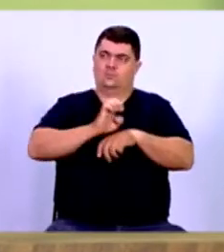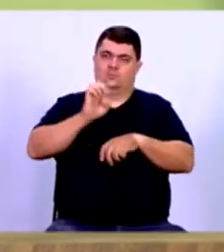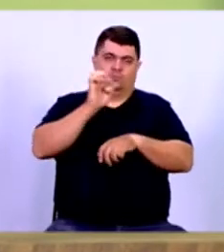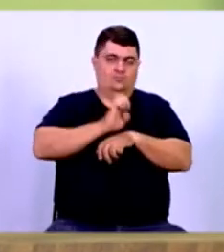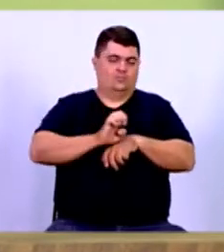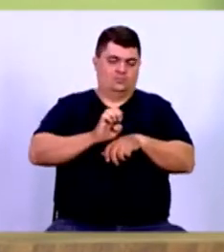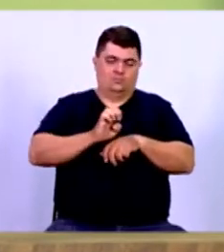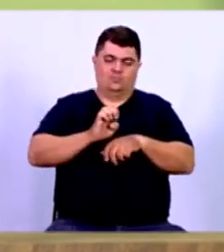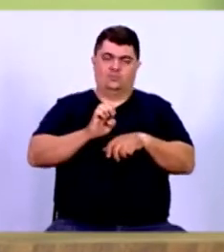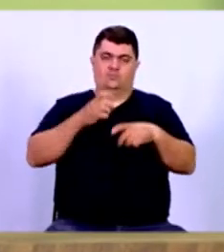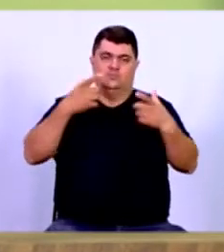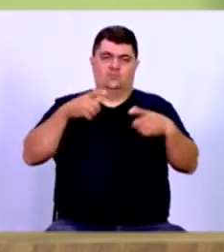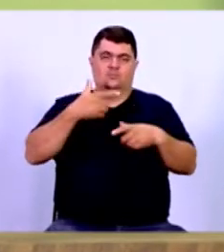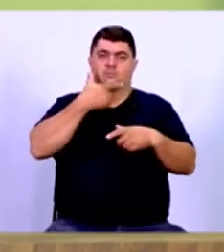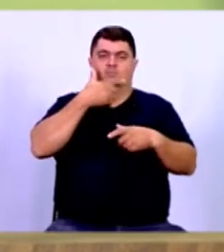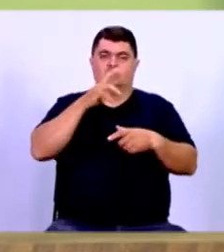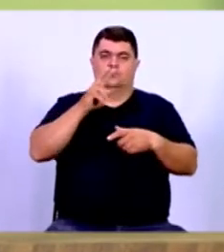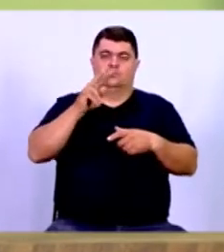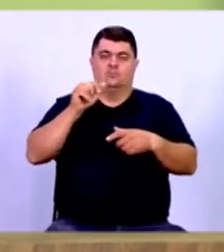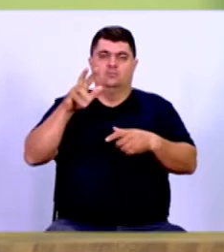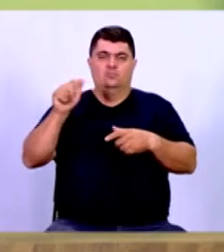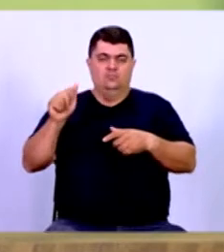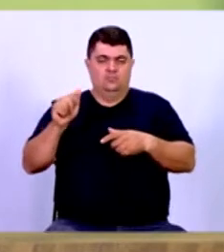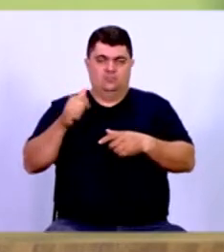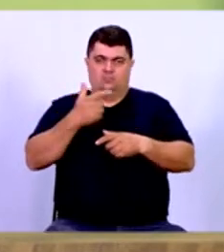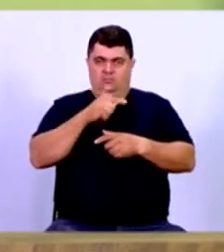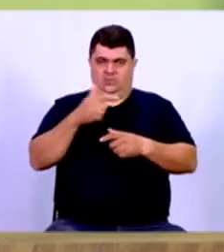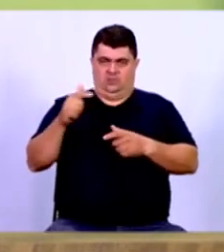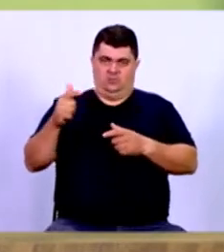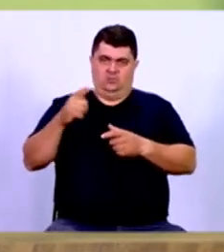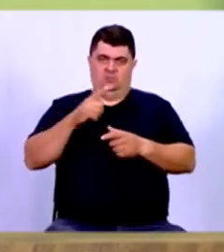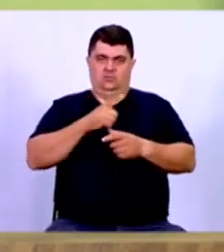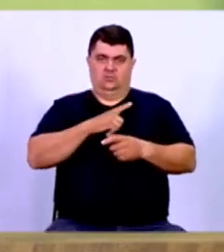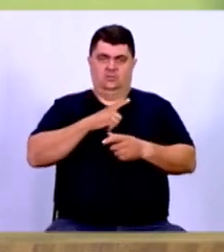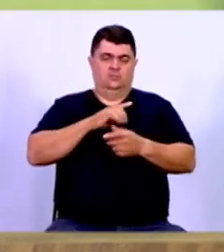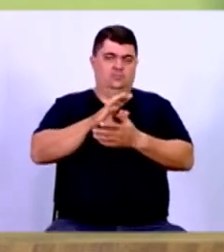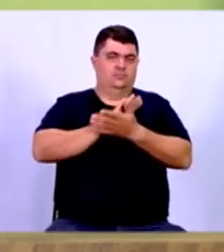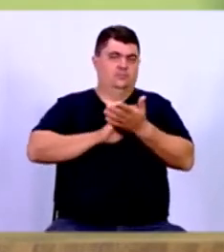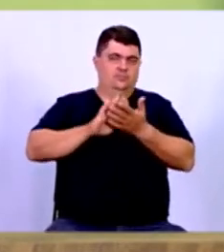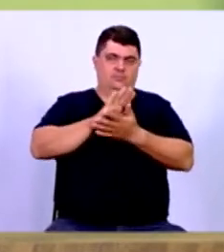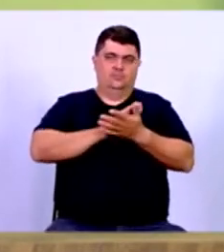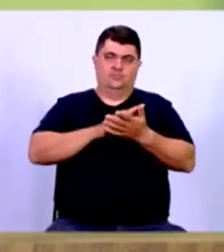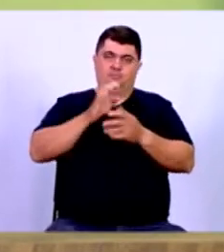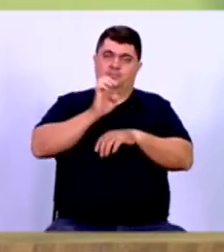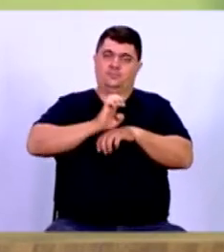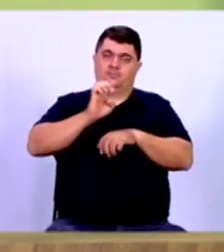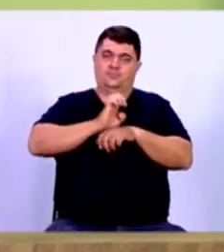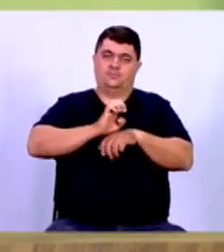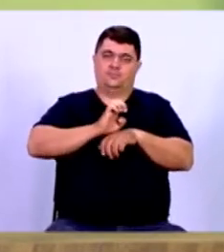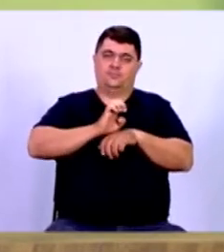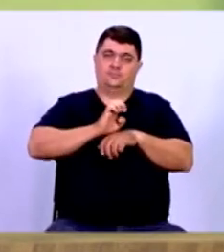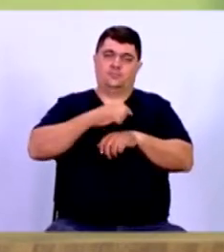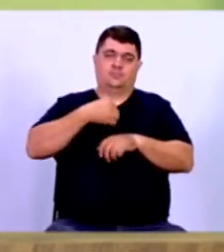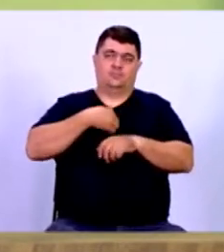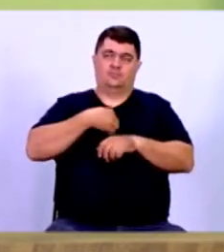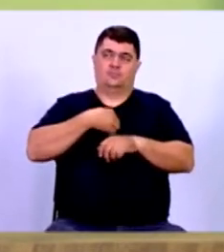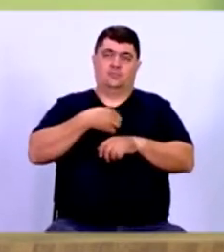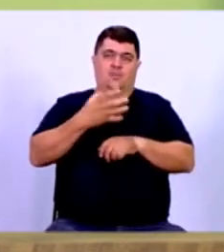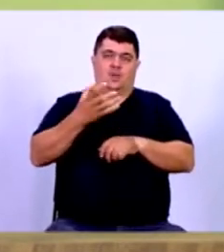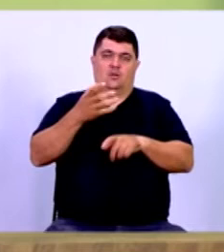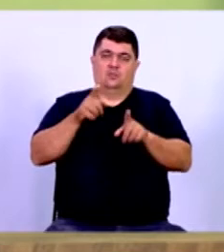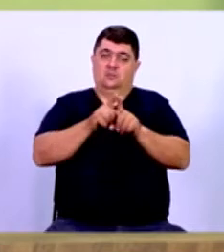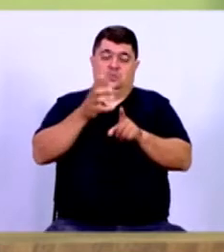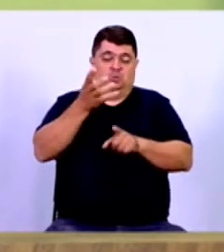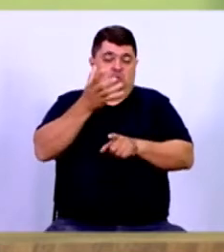foi possível comprovar a vaga, né, para estágio. Então, não tem estágio e eu também não